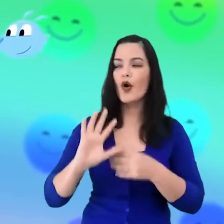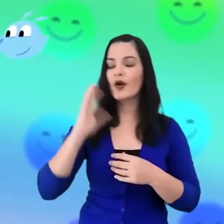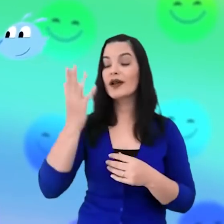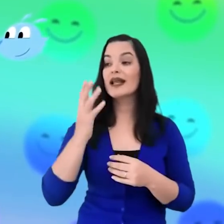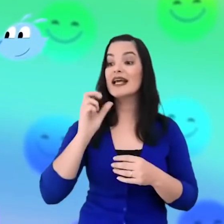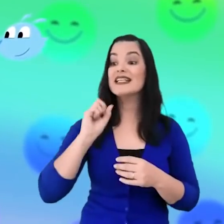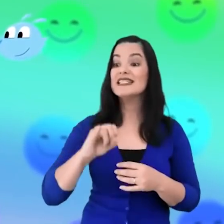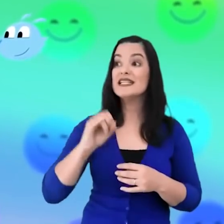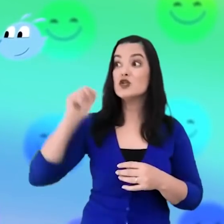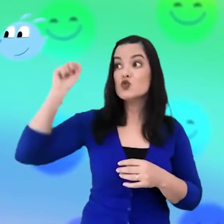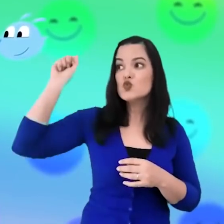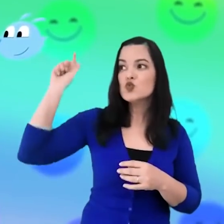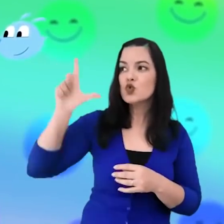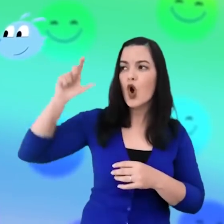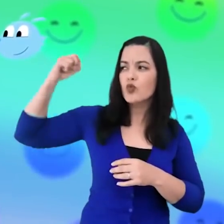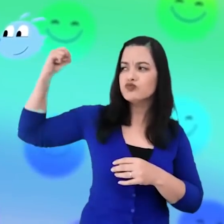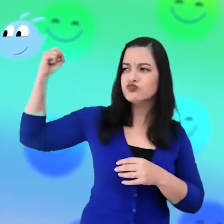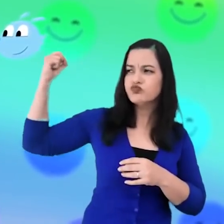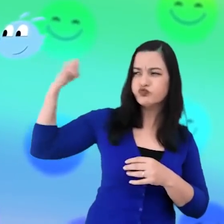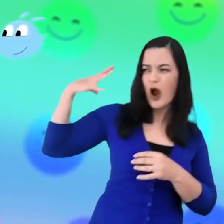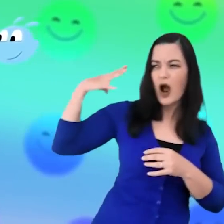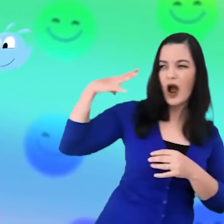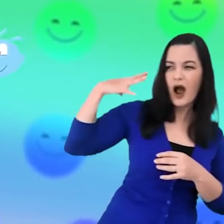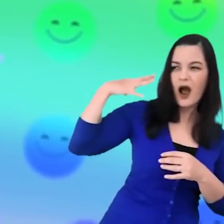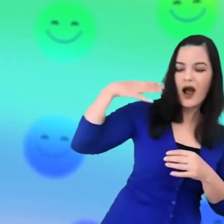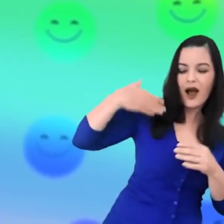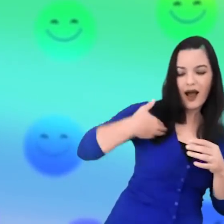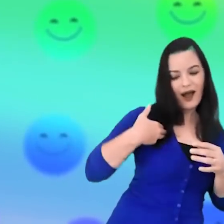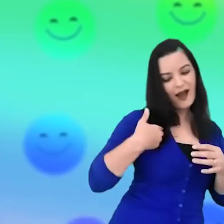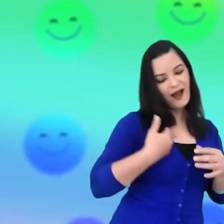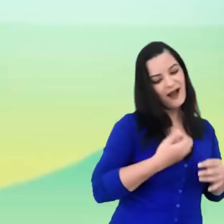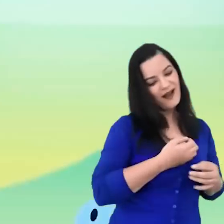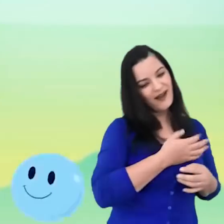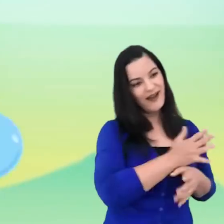raio de luz do sol atravessa a gente!